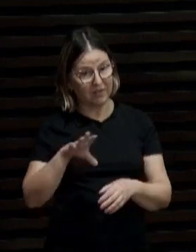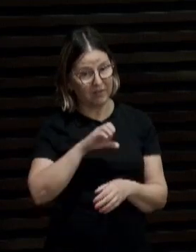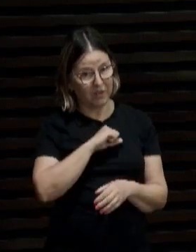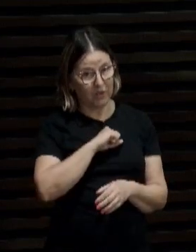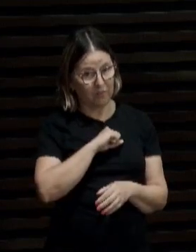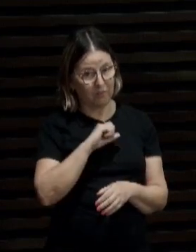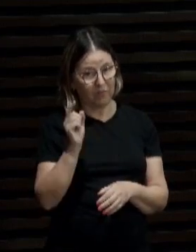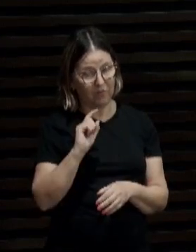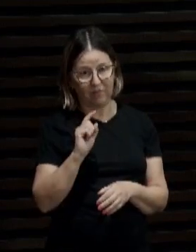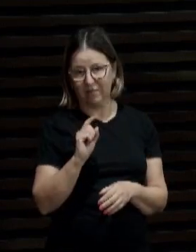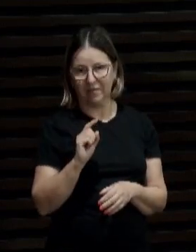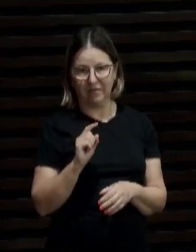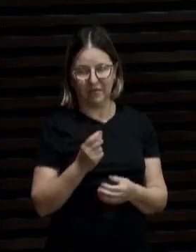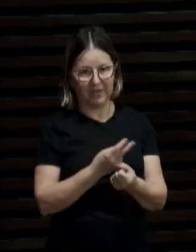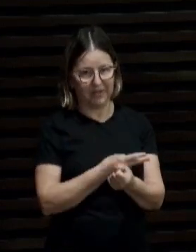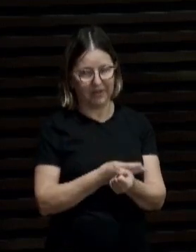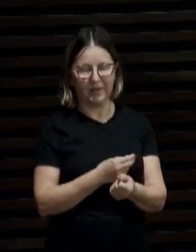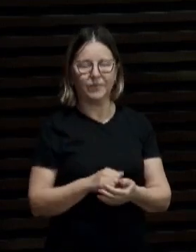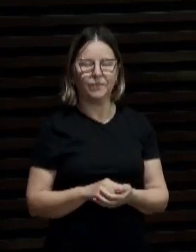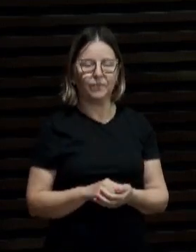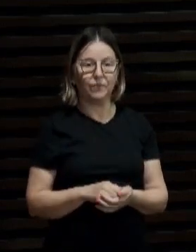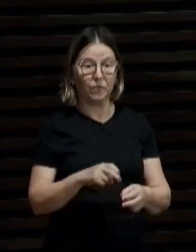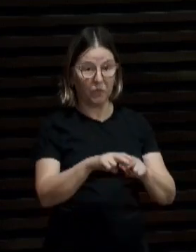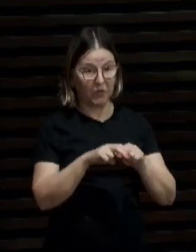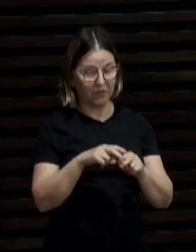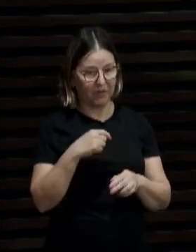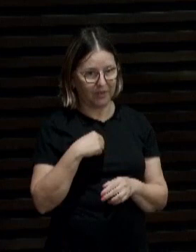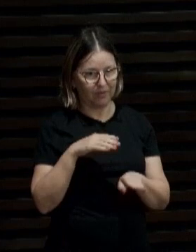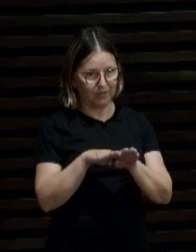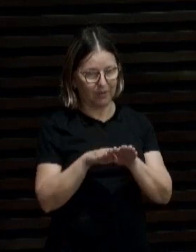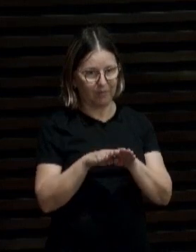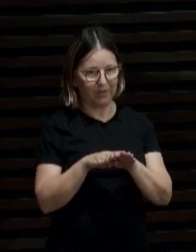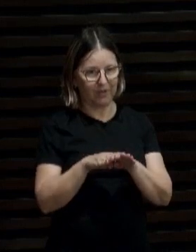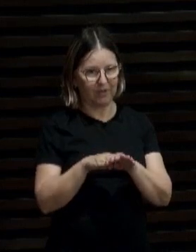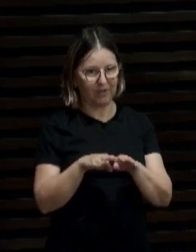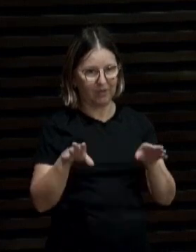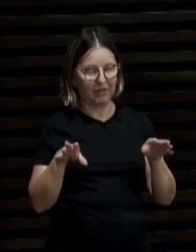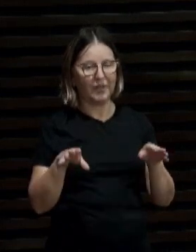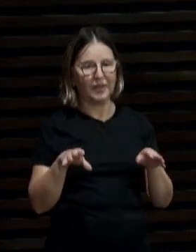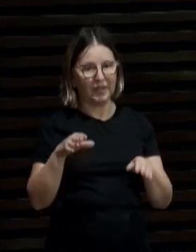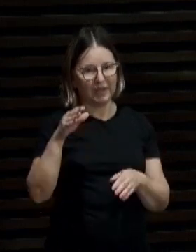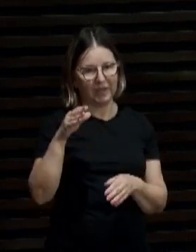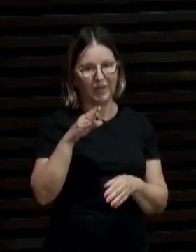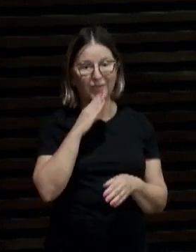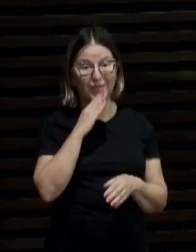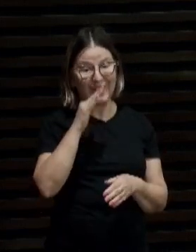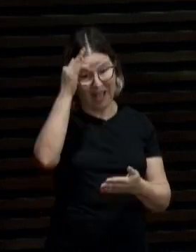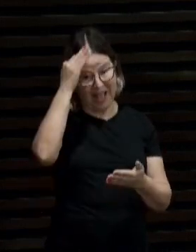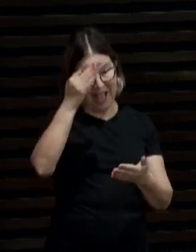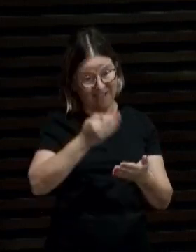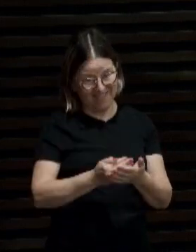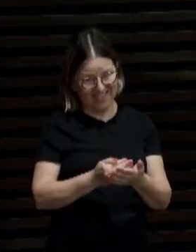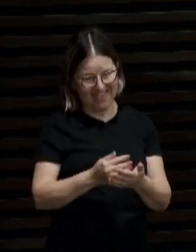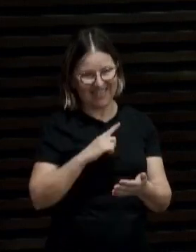nenhum. Por isso, também eu, tendo ouvido a fé que há entre vós, a fé vem do ouvir a palavra de Deus. Essa fé